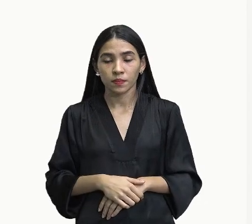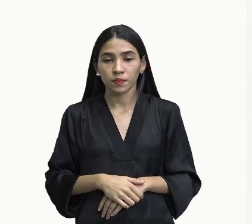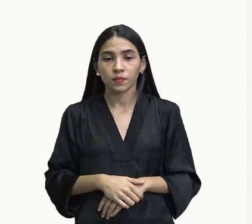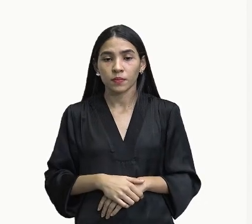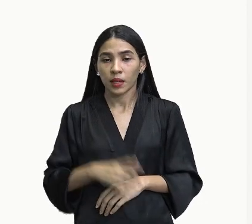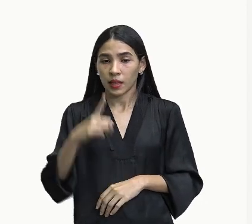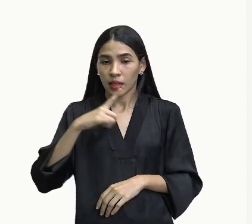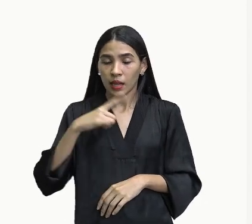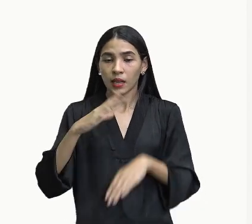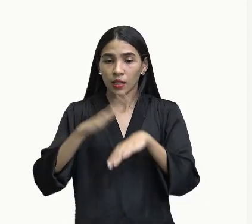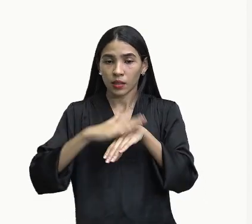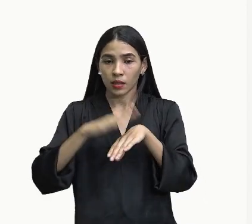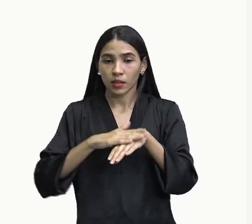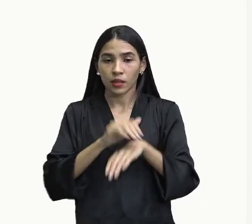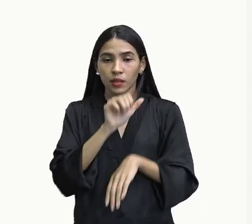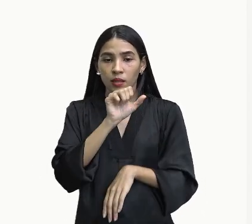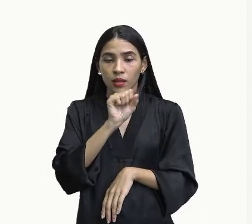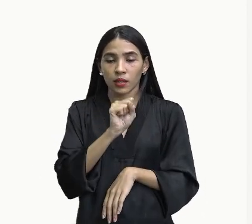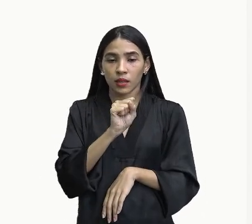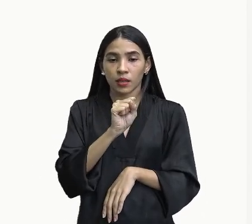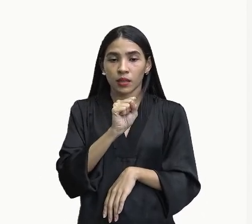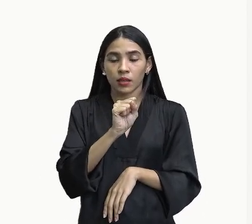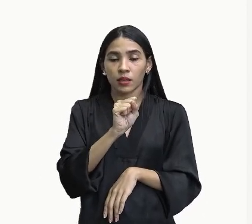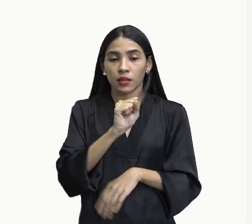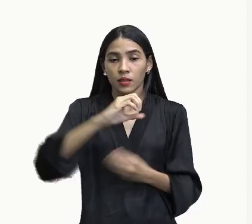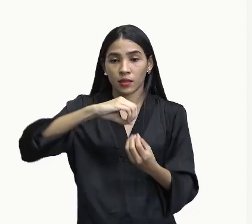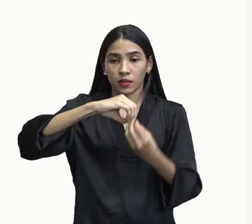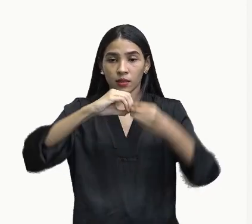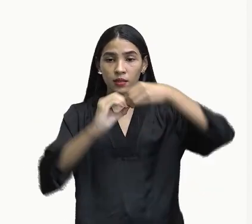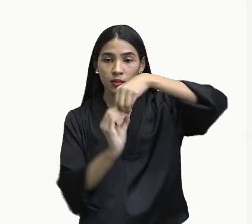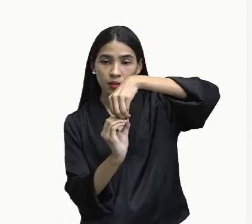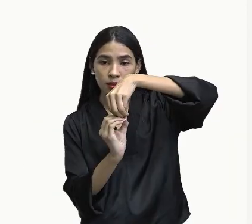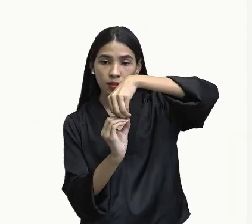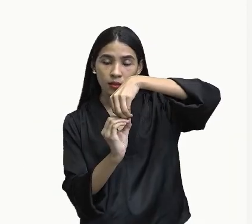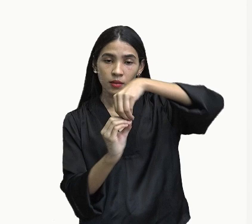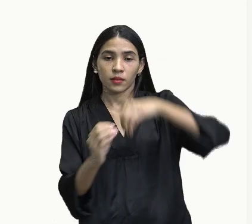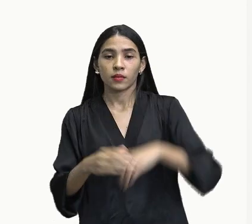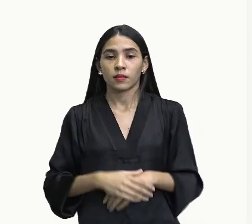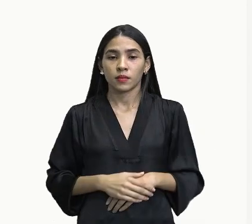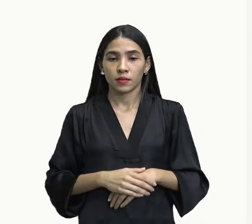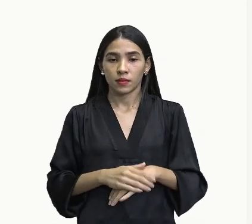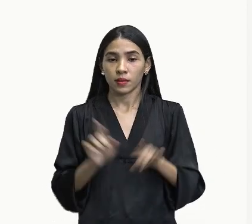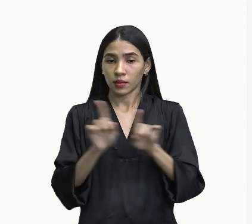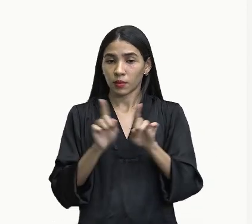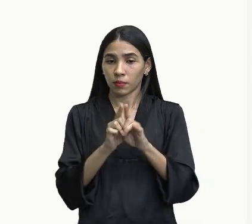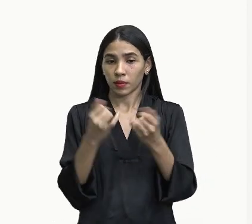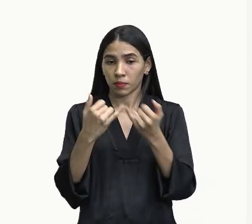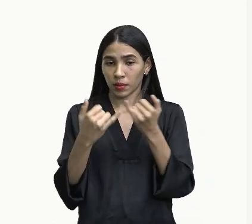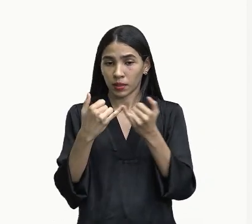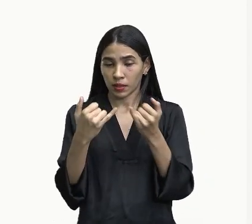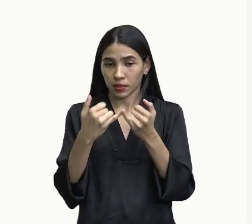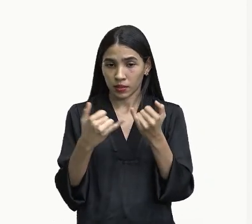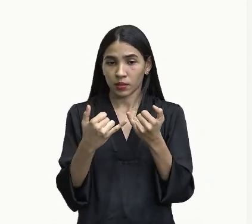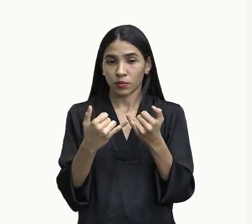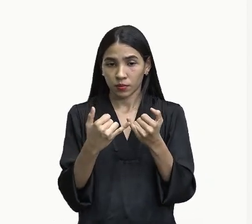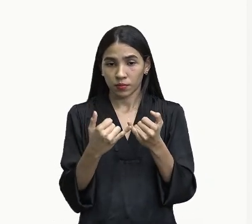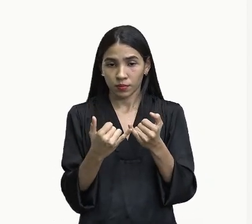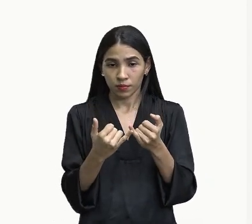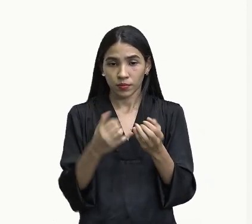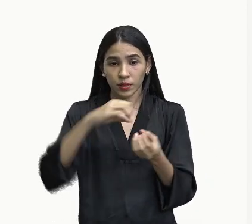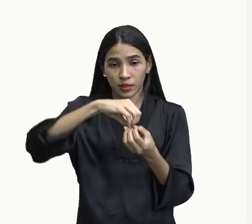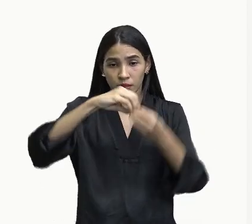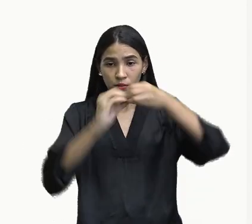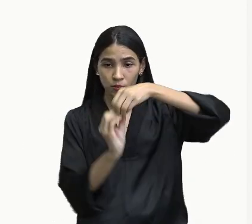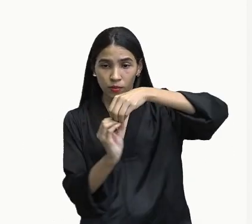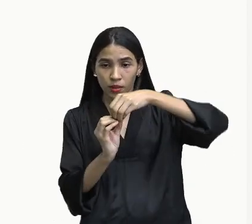reprodução assexuada. Aqui a gente está mostrando a alternância de gerações, porque nesse mesmo indivíduo nós temos reprodução sexuada